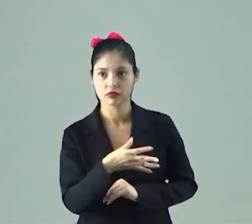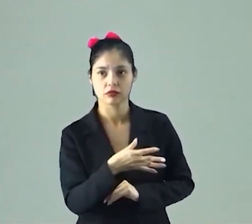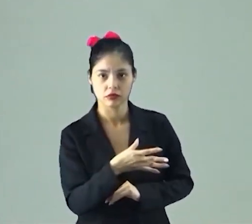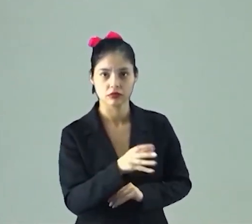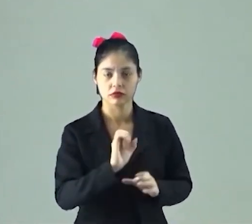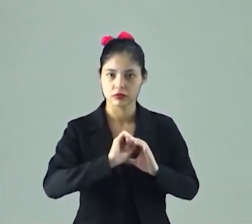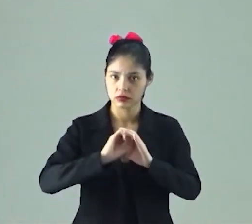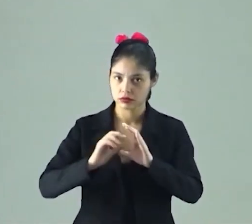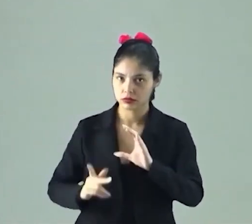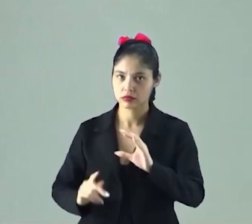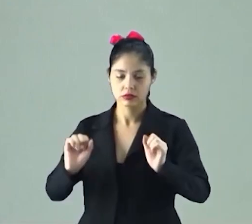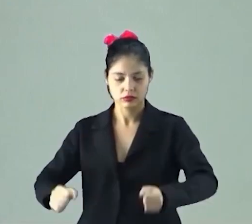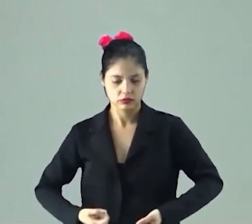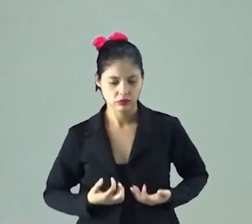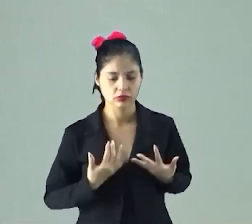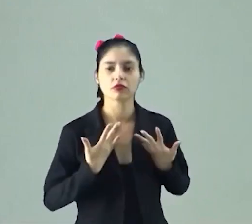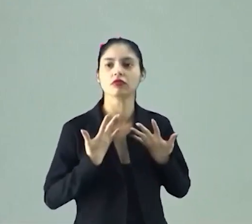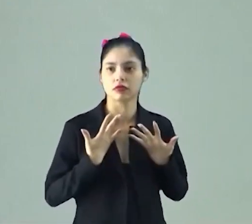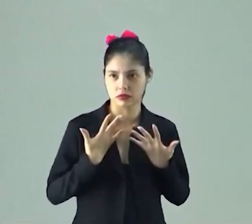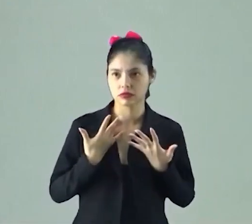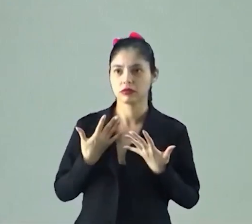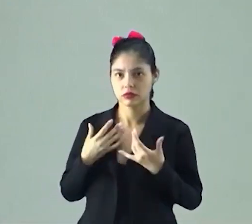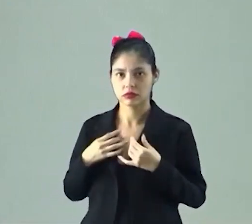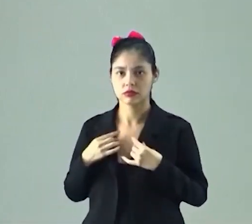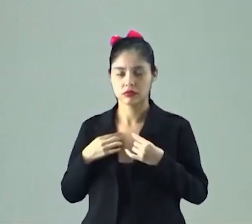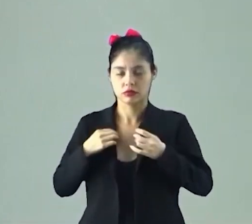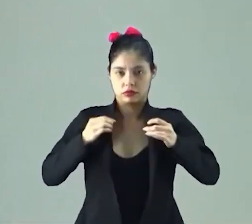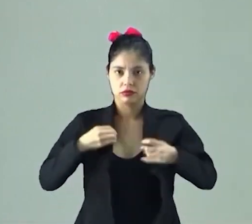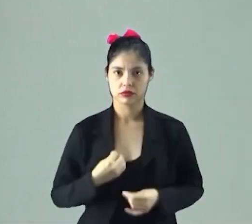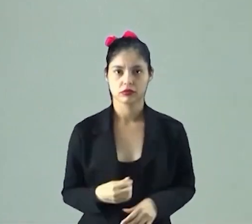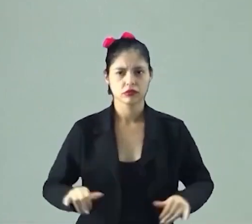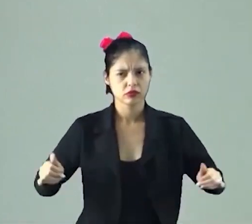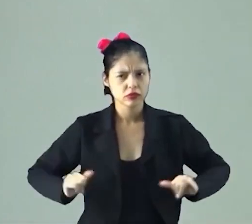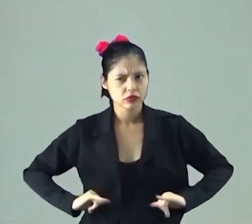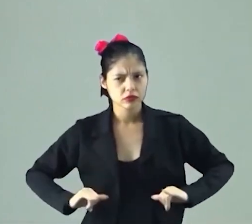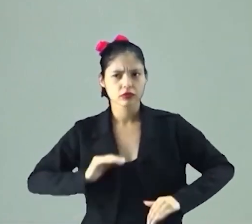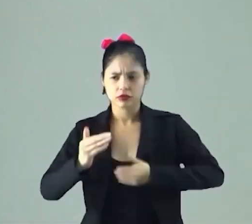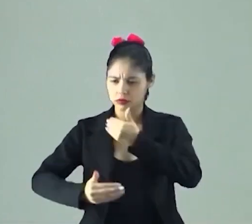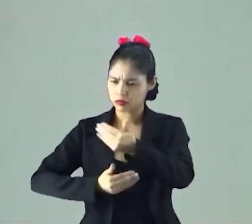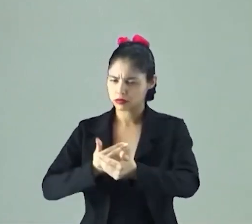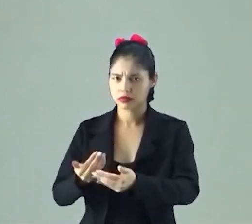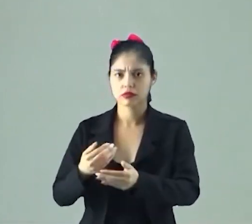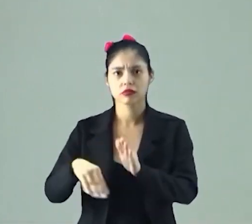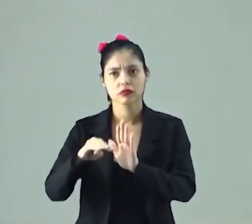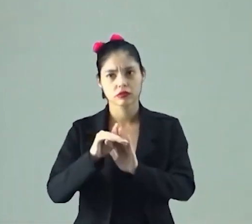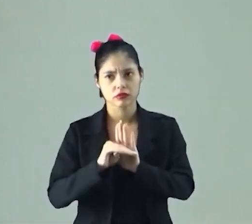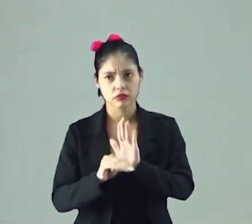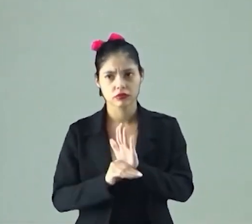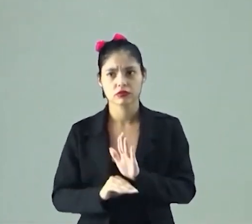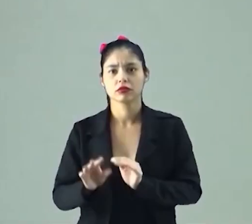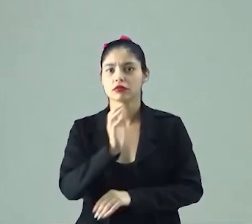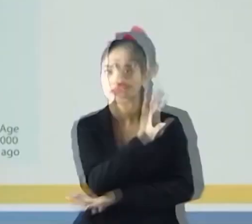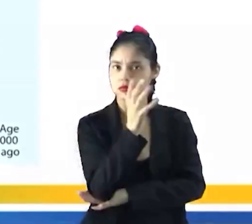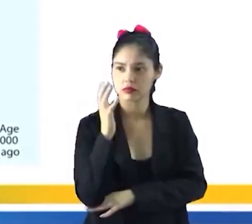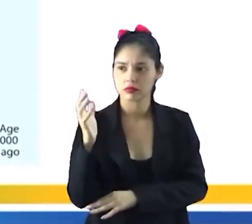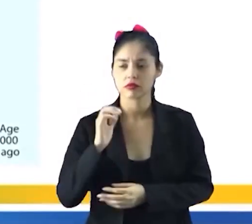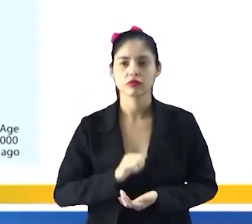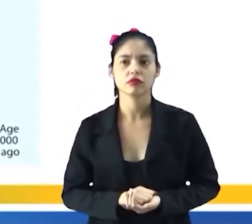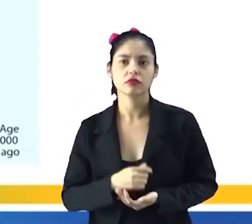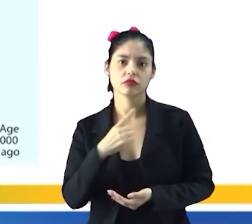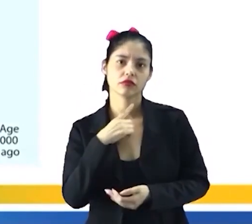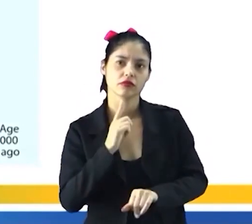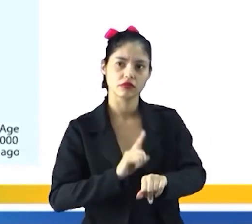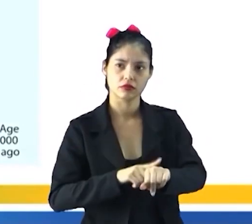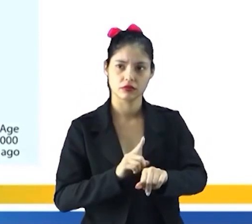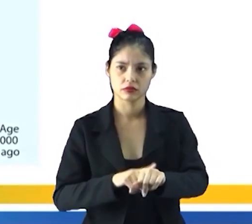características, aliás, manifestarem novas características e sofrerem com o processo de seleção natural. A gente também tem outra coisa,